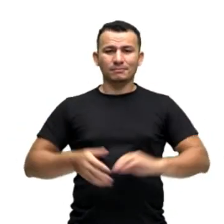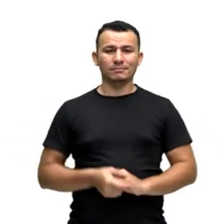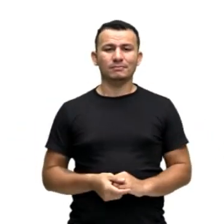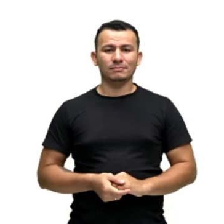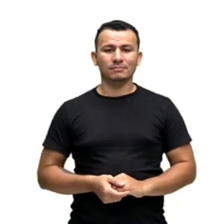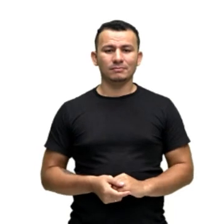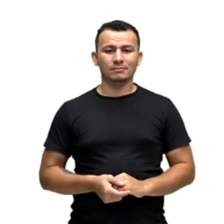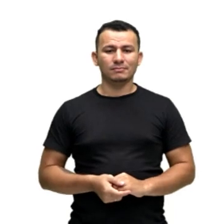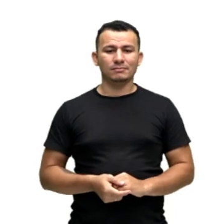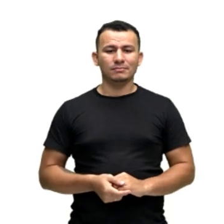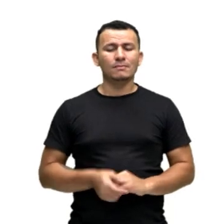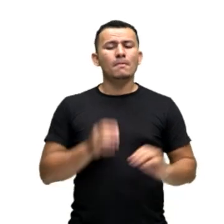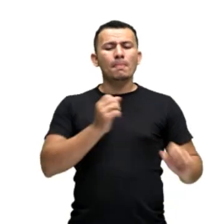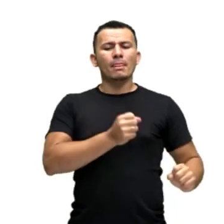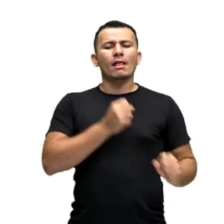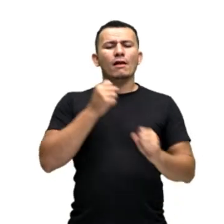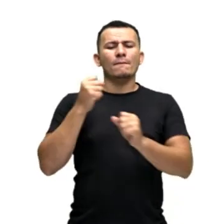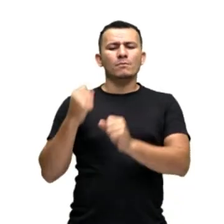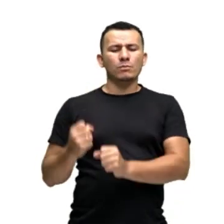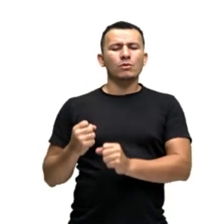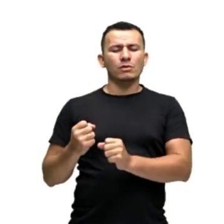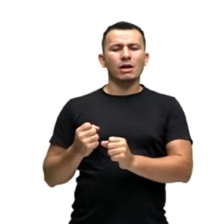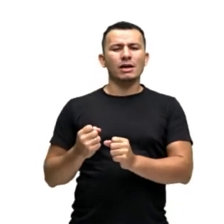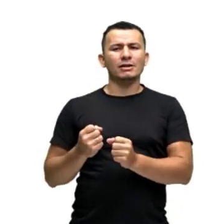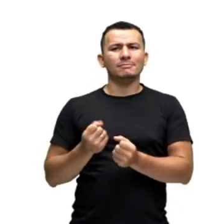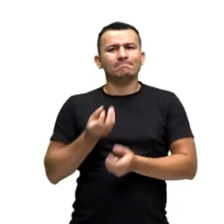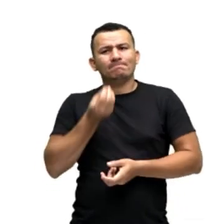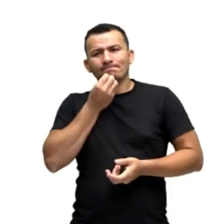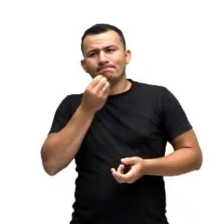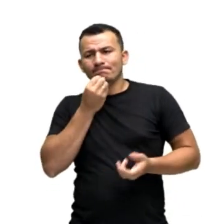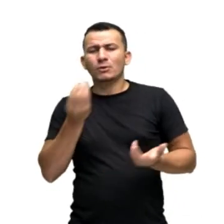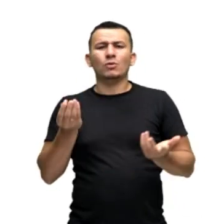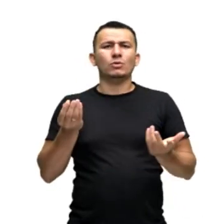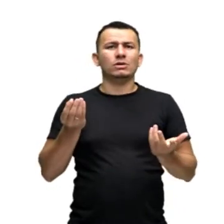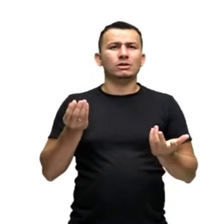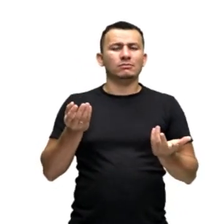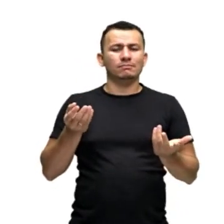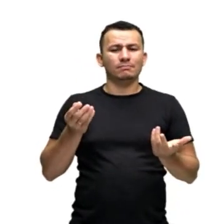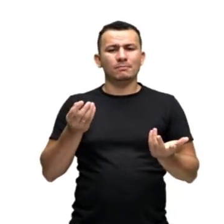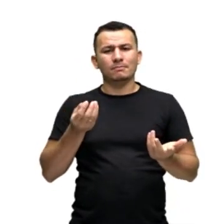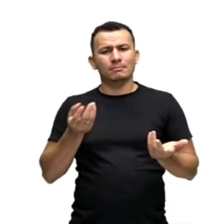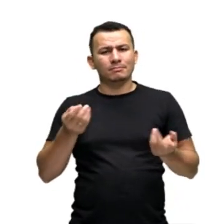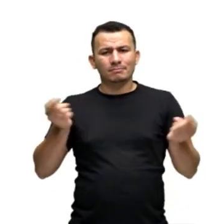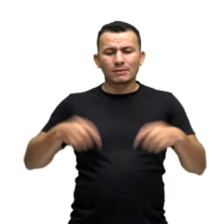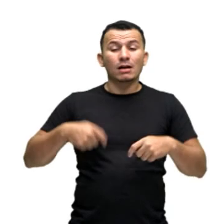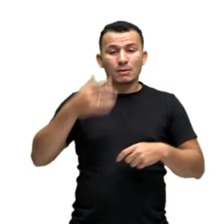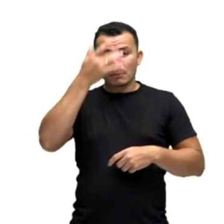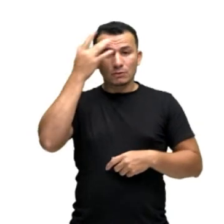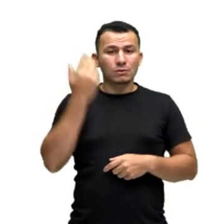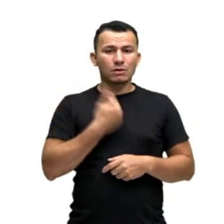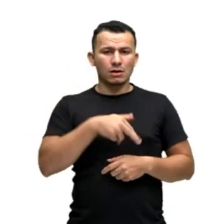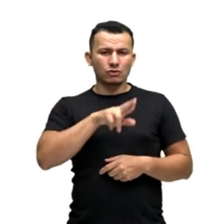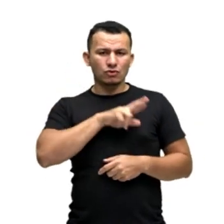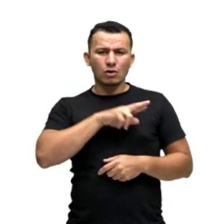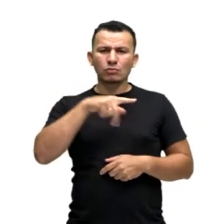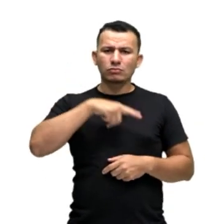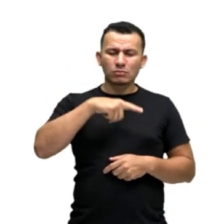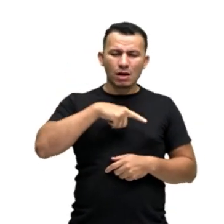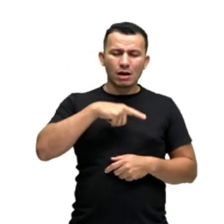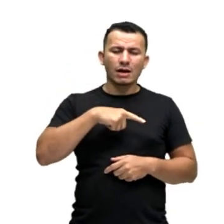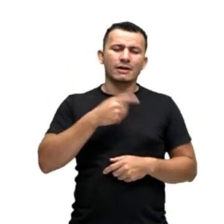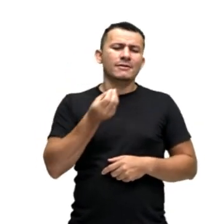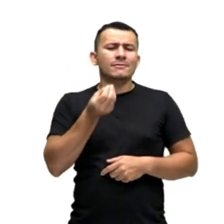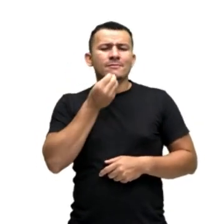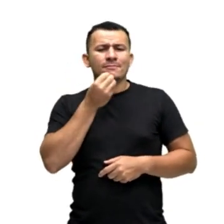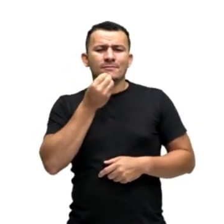esse poder na verdade que deveria também fazer com que a pessoa que tem religião se